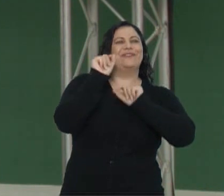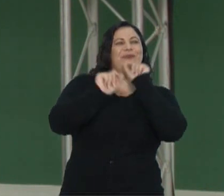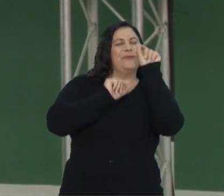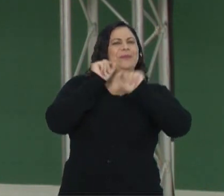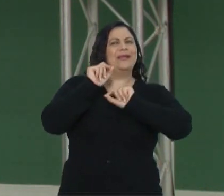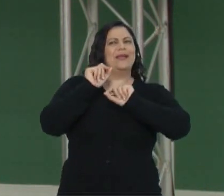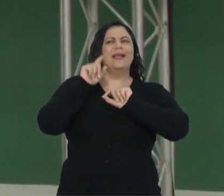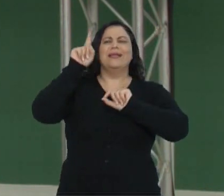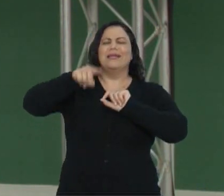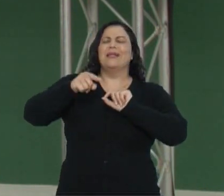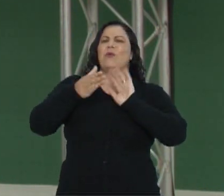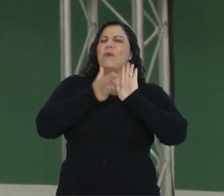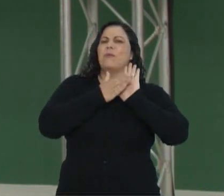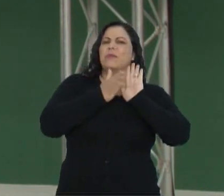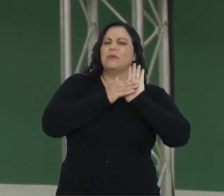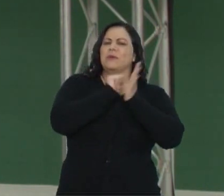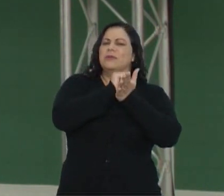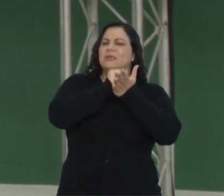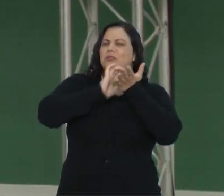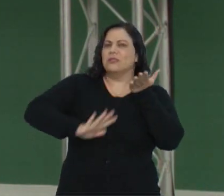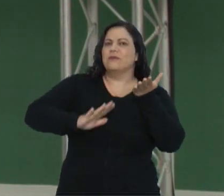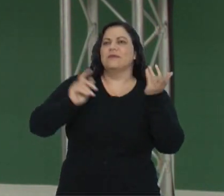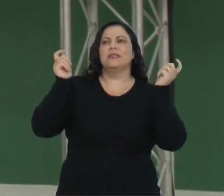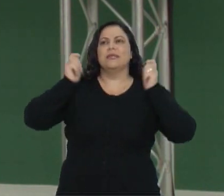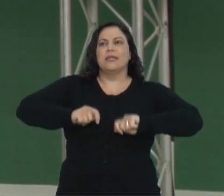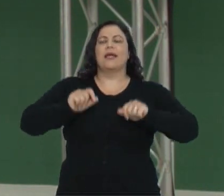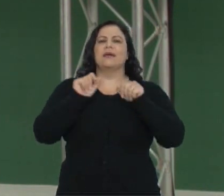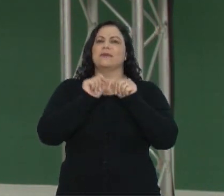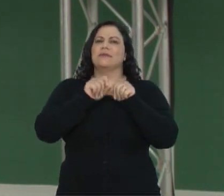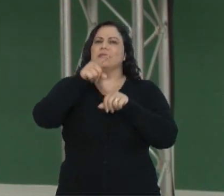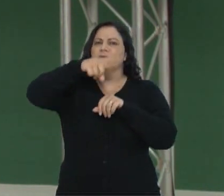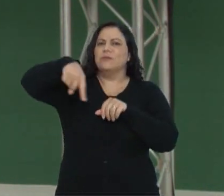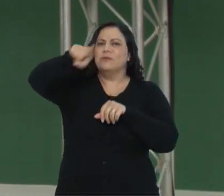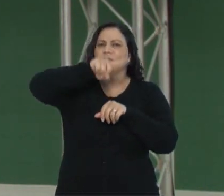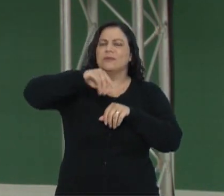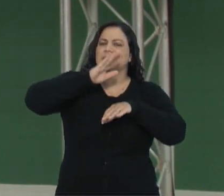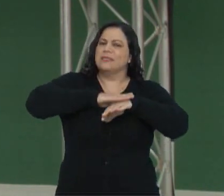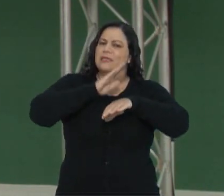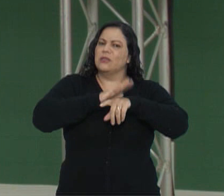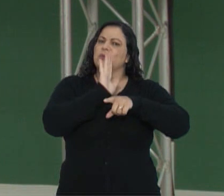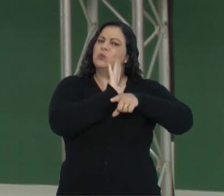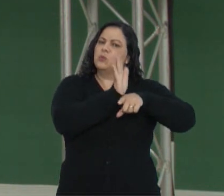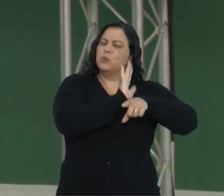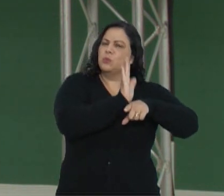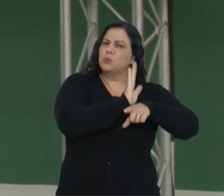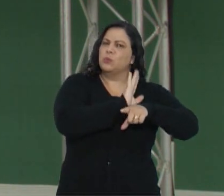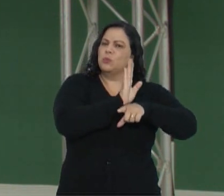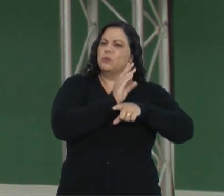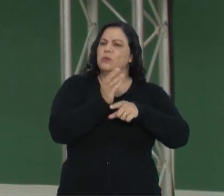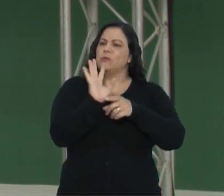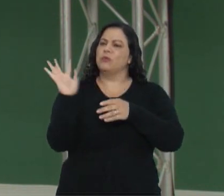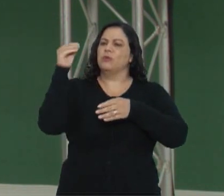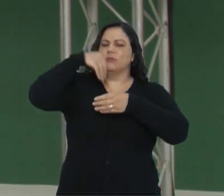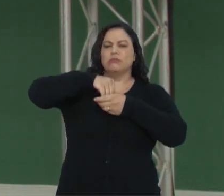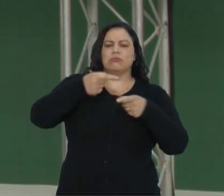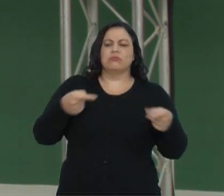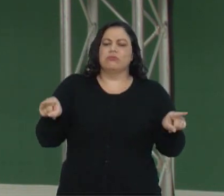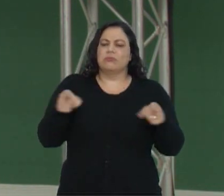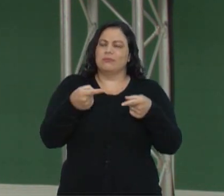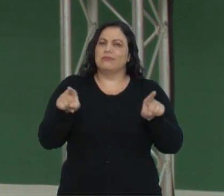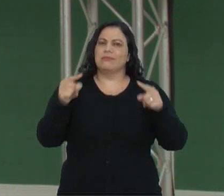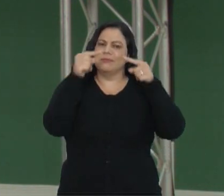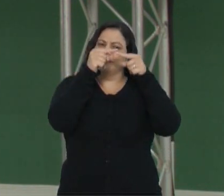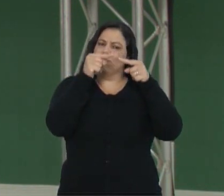seria bacana uma proposta de atividade, né? A gente vocês fazerem, né, um filme, alguma coisa assim, para encaixar com